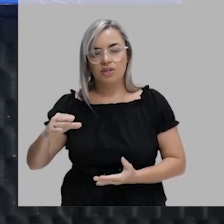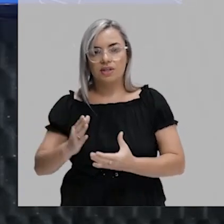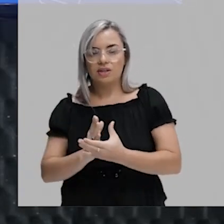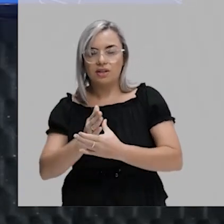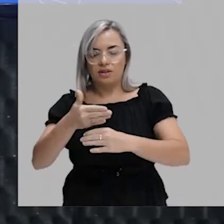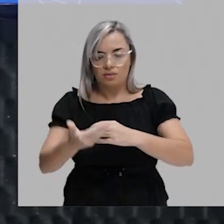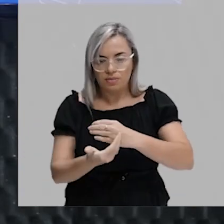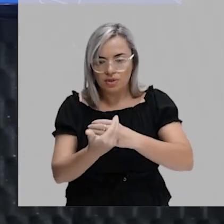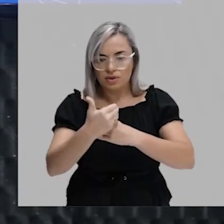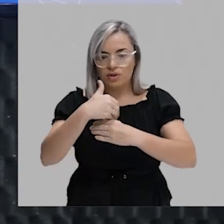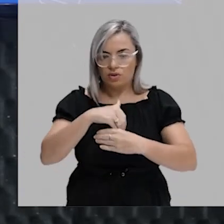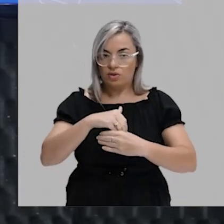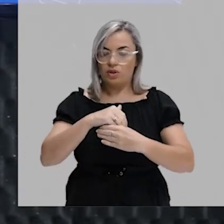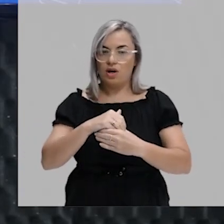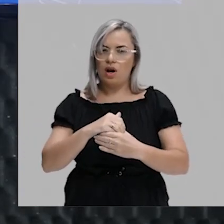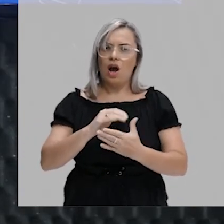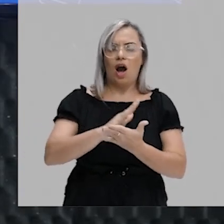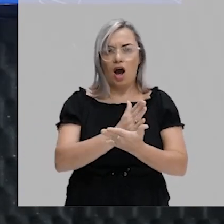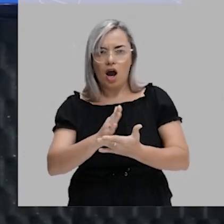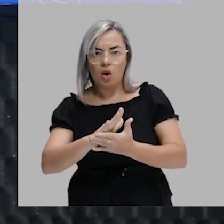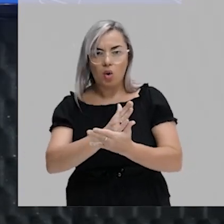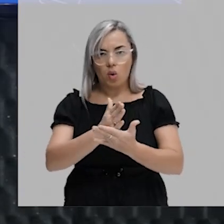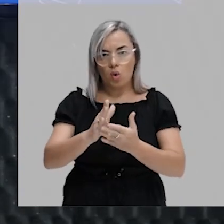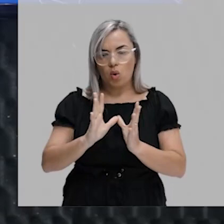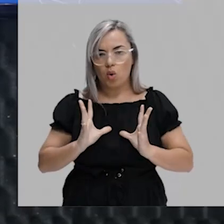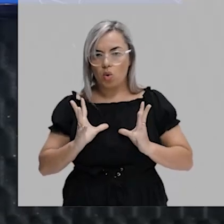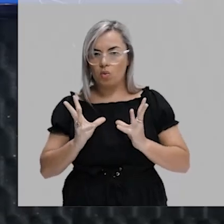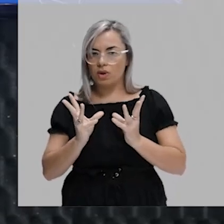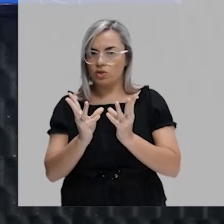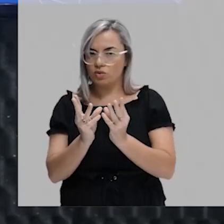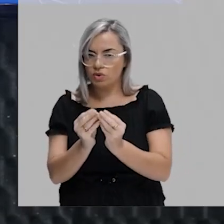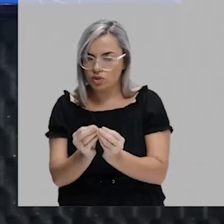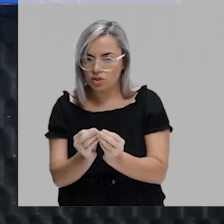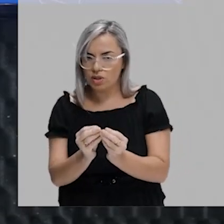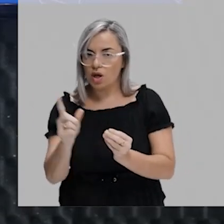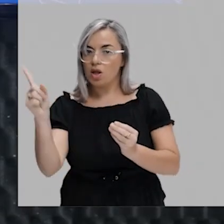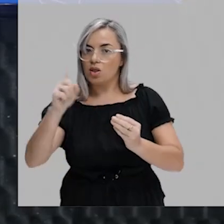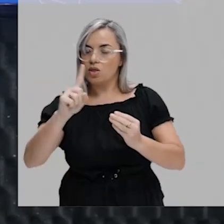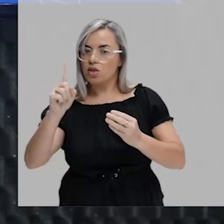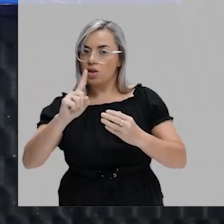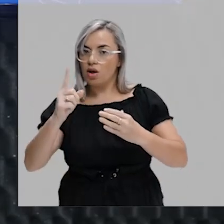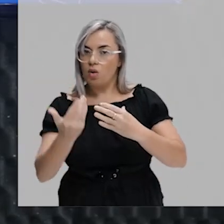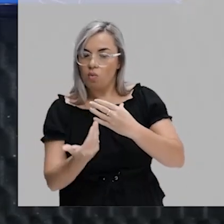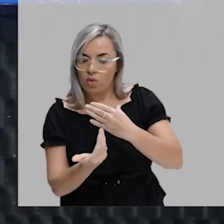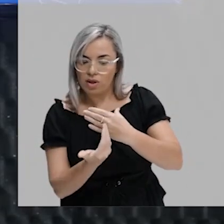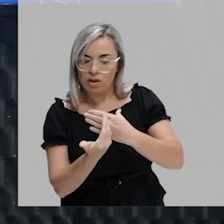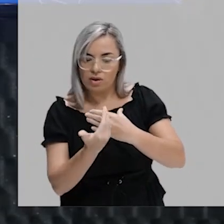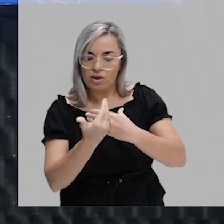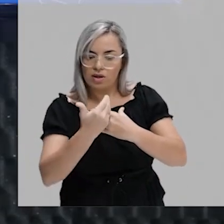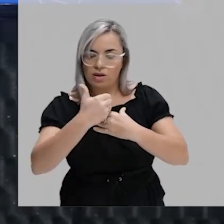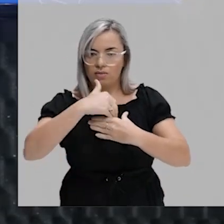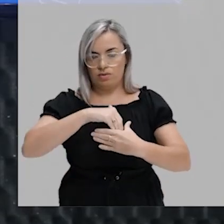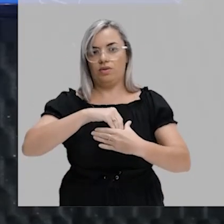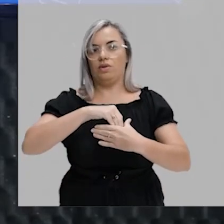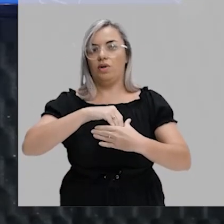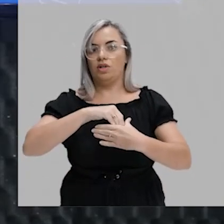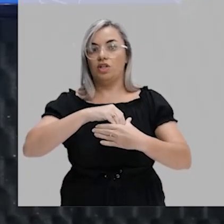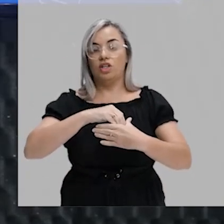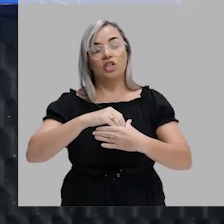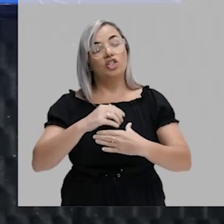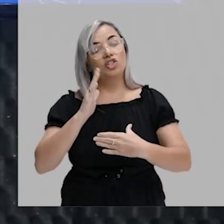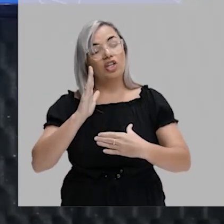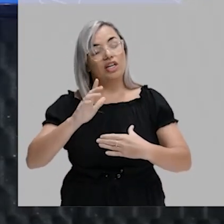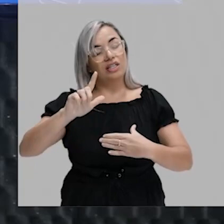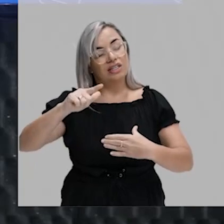significa? Quer dizer que algumas substâncias químicas não atravessam essa membrana plasmática e outras conseguem